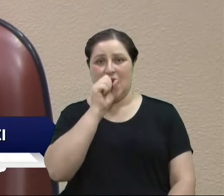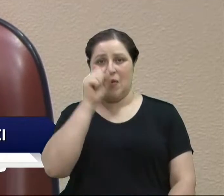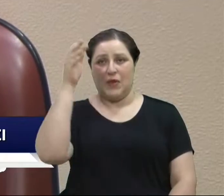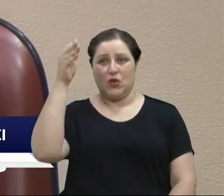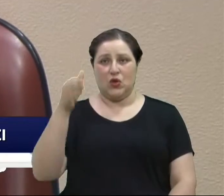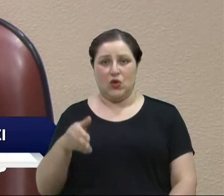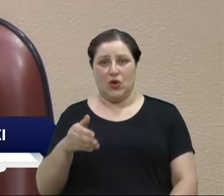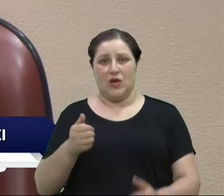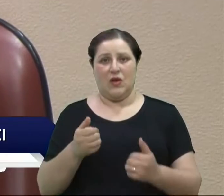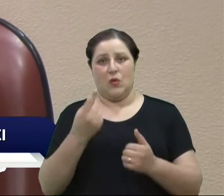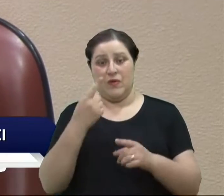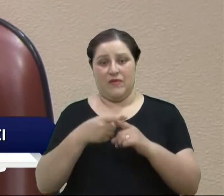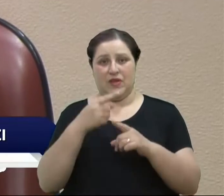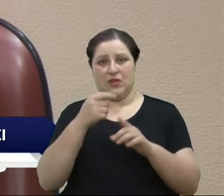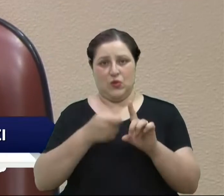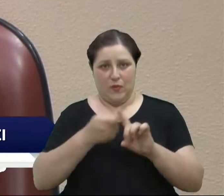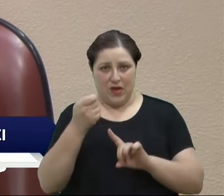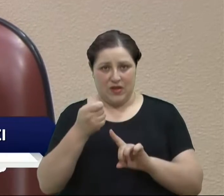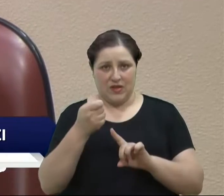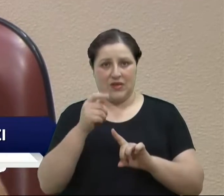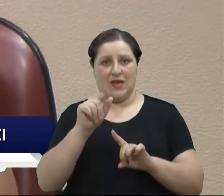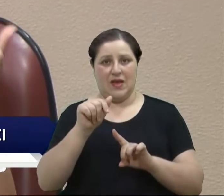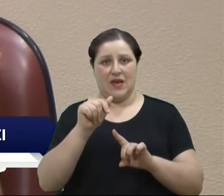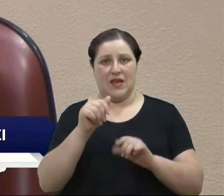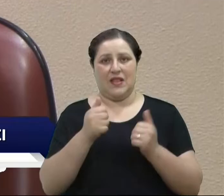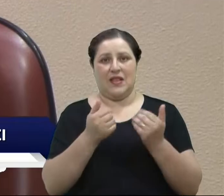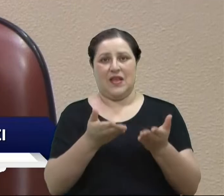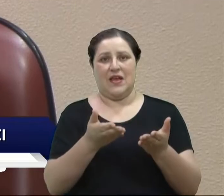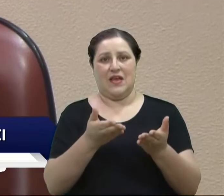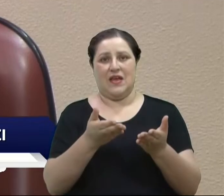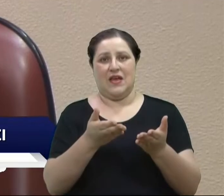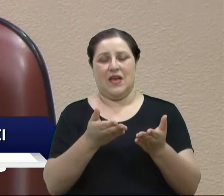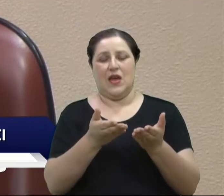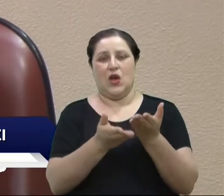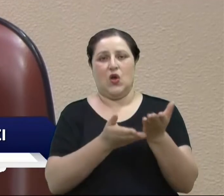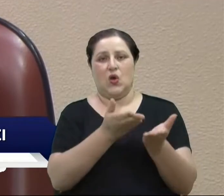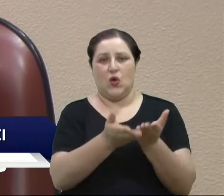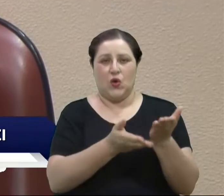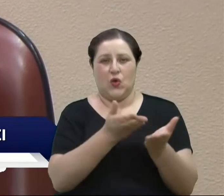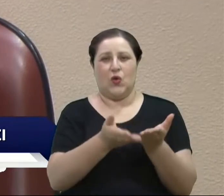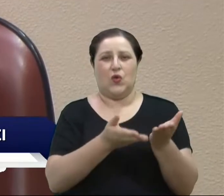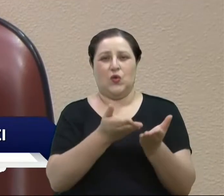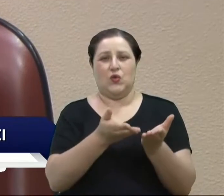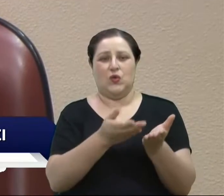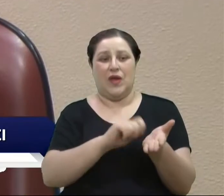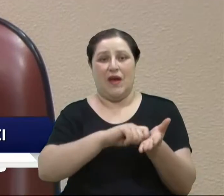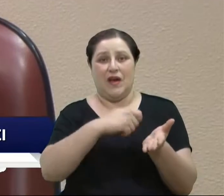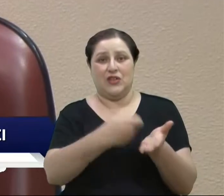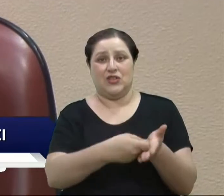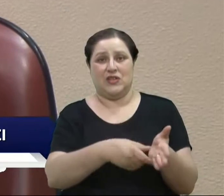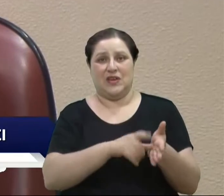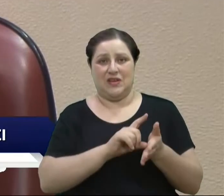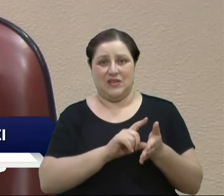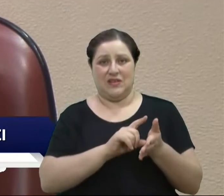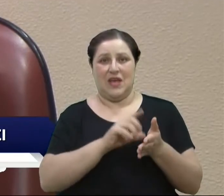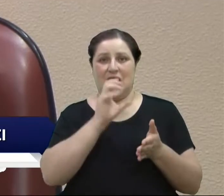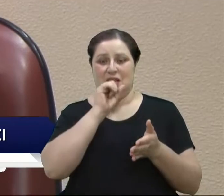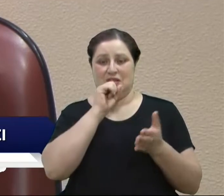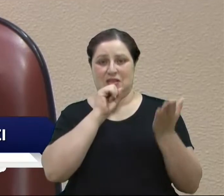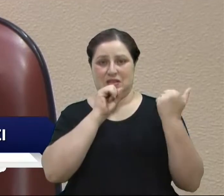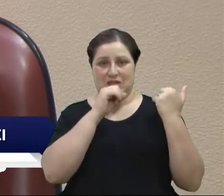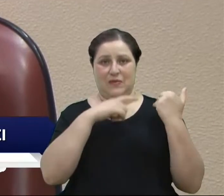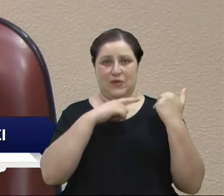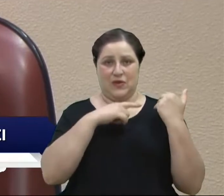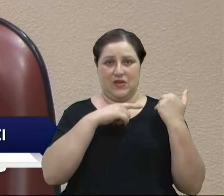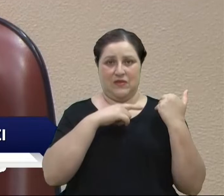agendadas? É por isso. Né? Sábado teve um, em novembro teve outro. Esse de dezembro, o de anteontem, a gente não